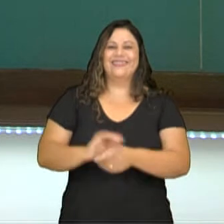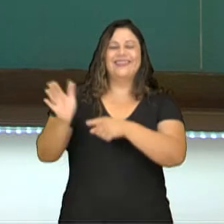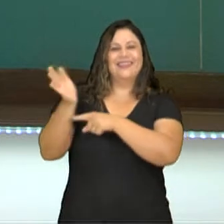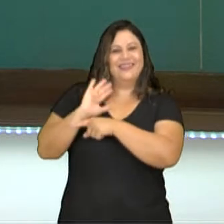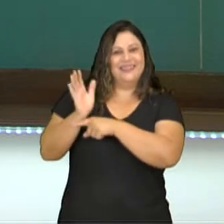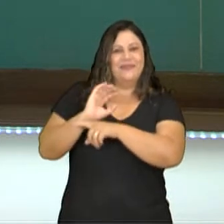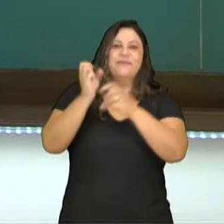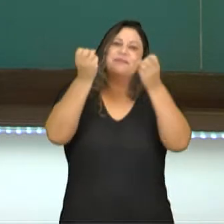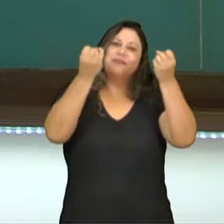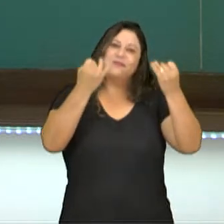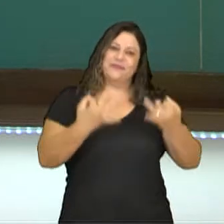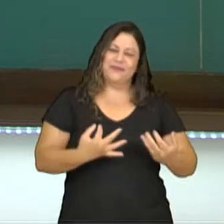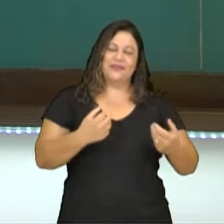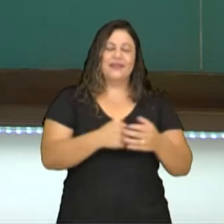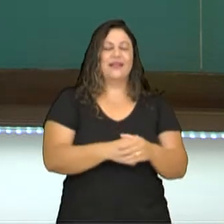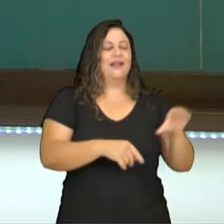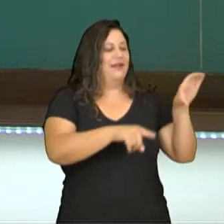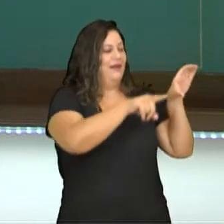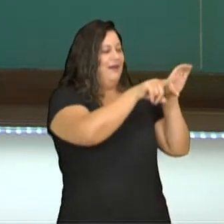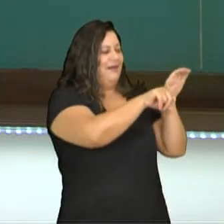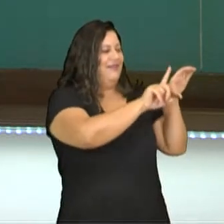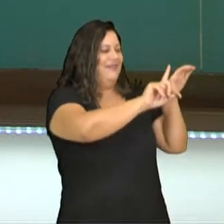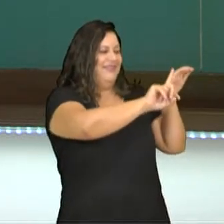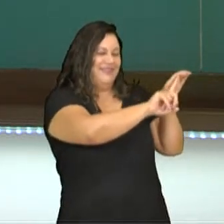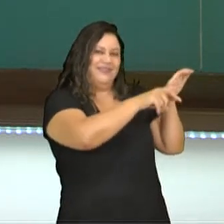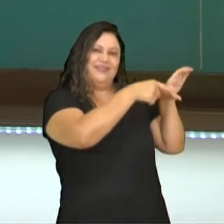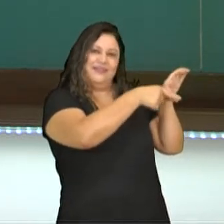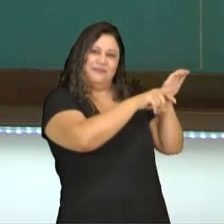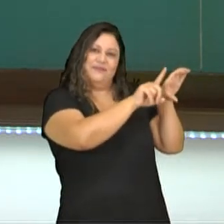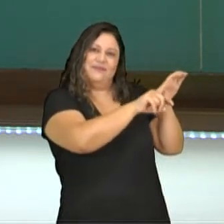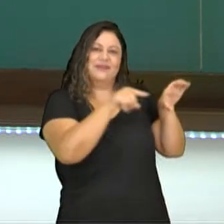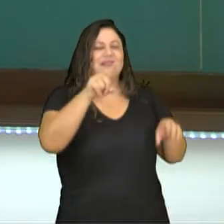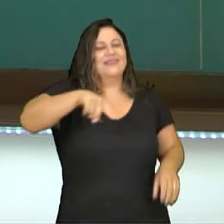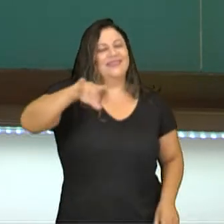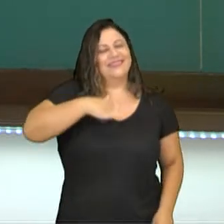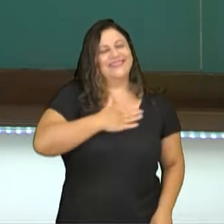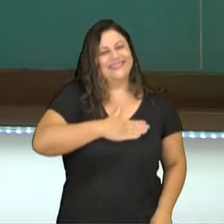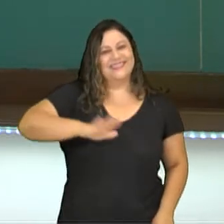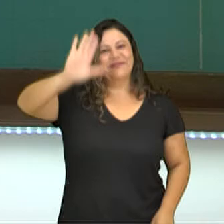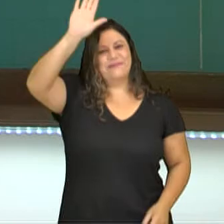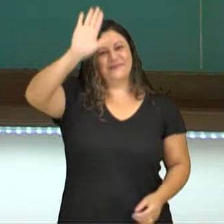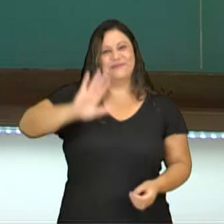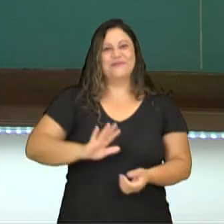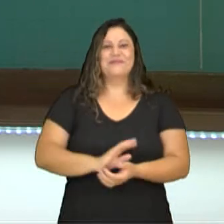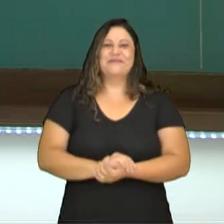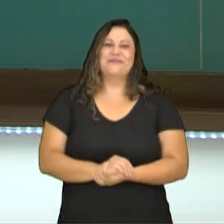falamos sobre circunferência trigonométrica. Espero que vocês tenham gostado. Até breve!